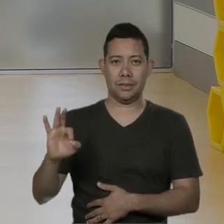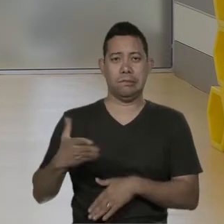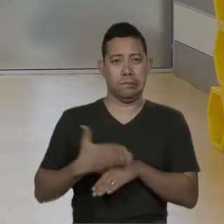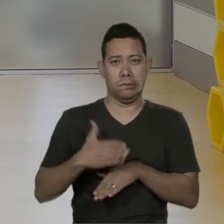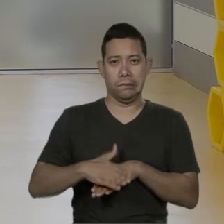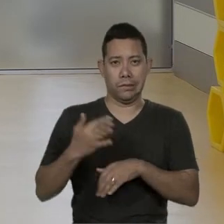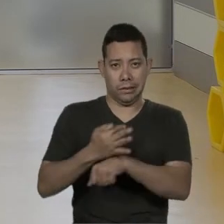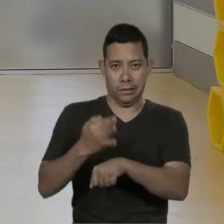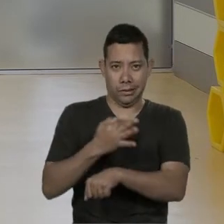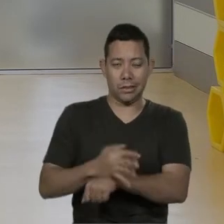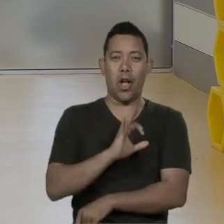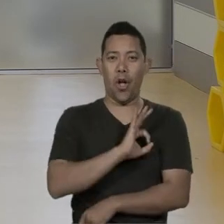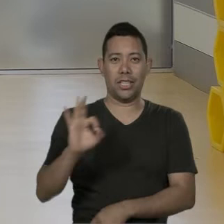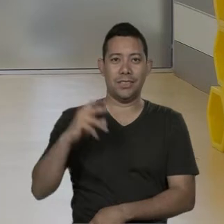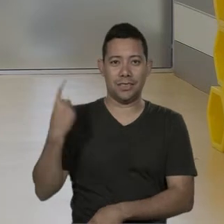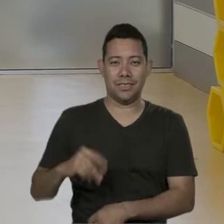consistência,